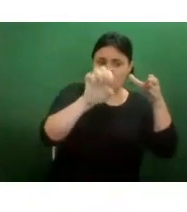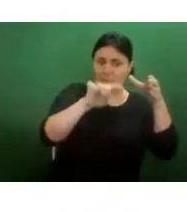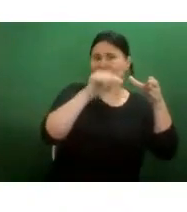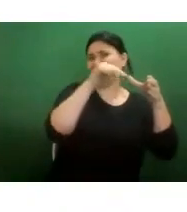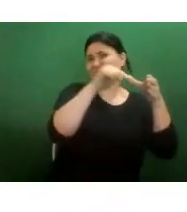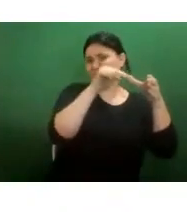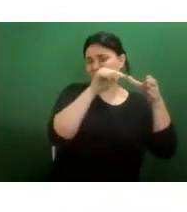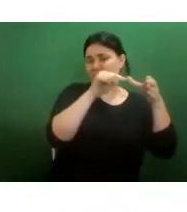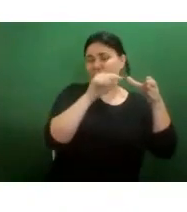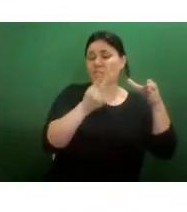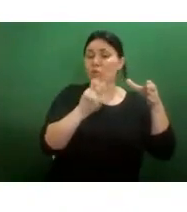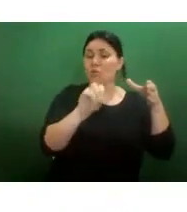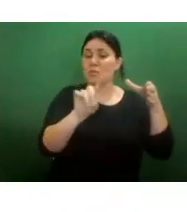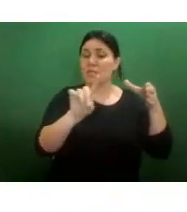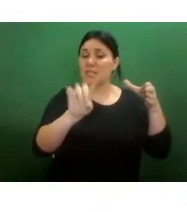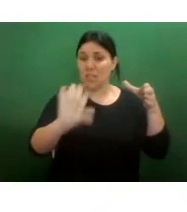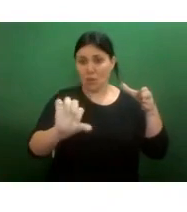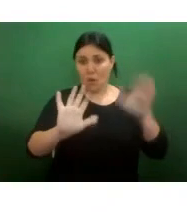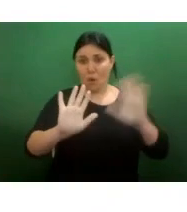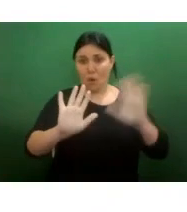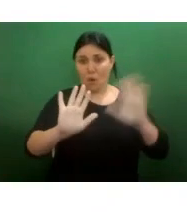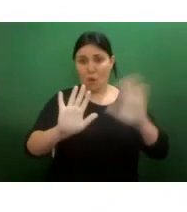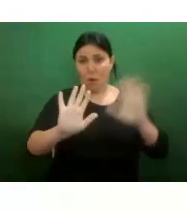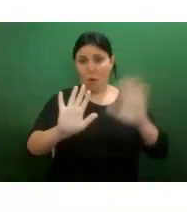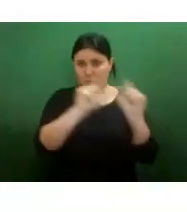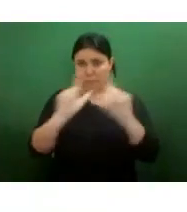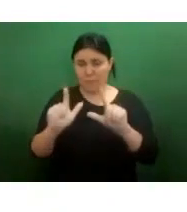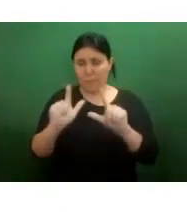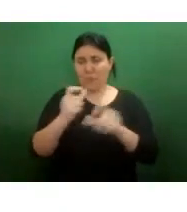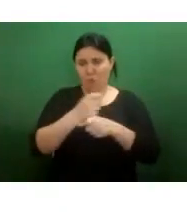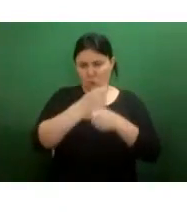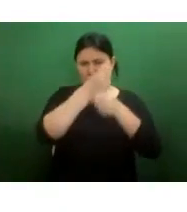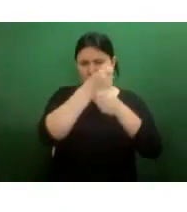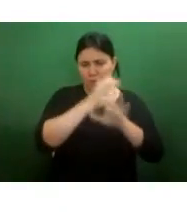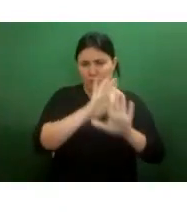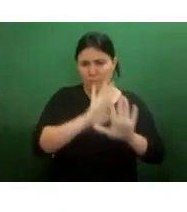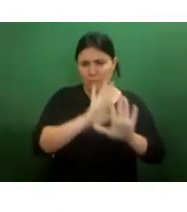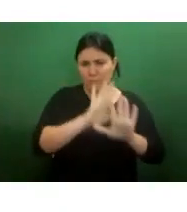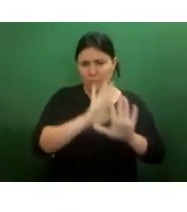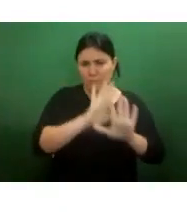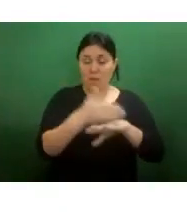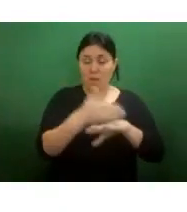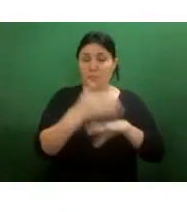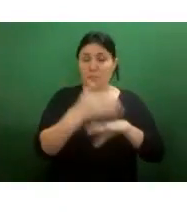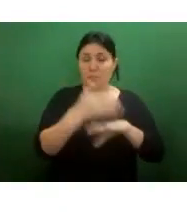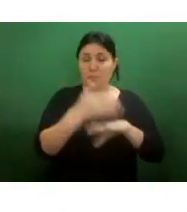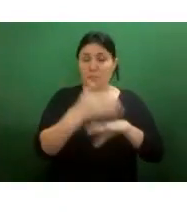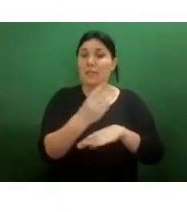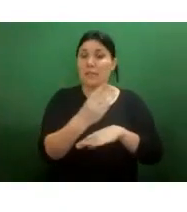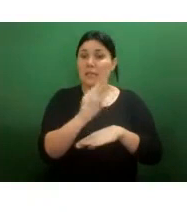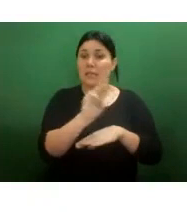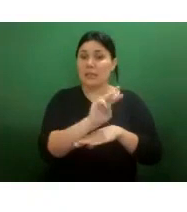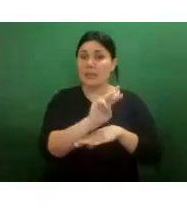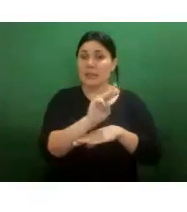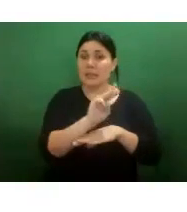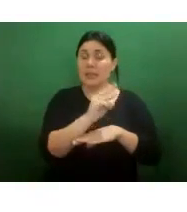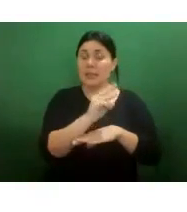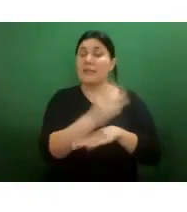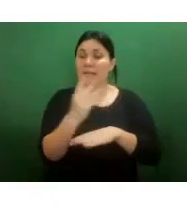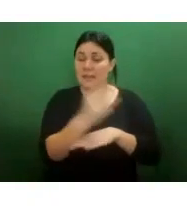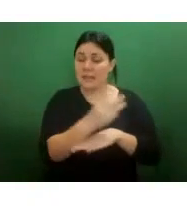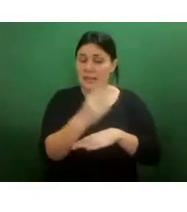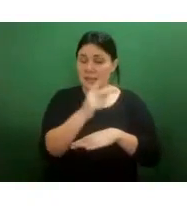em 2019, eu vou passar aqui para vocês os números. Em 2019, compareceram 33 pessoas com deficiência visual